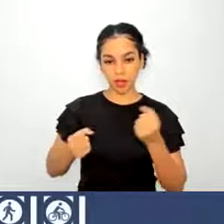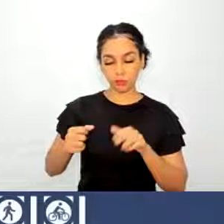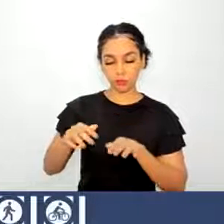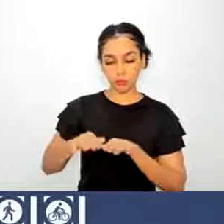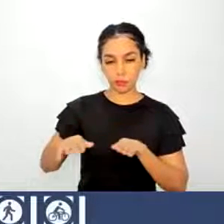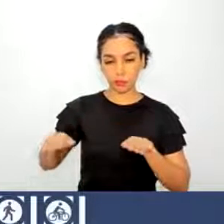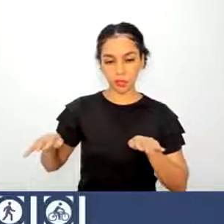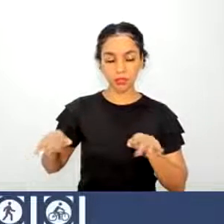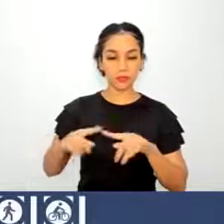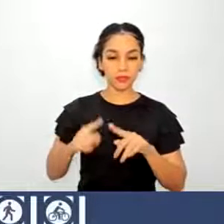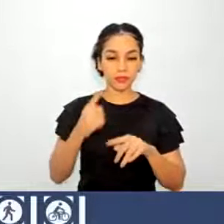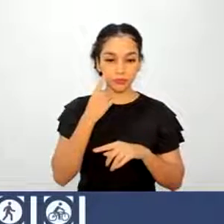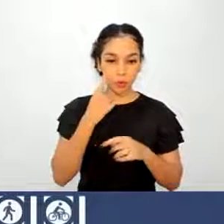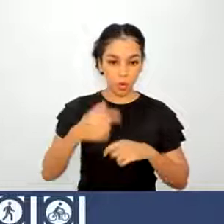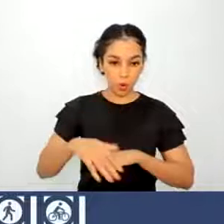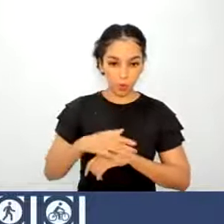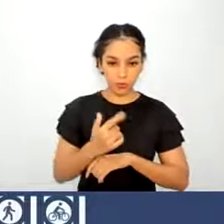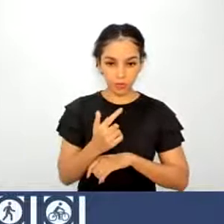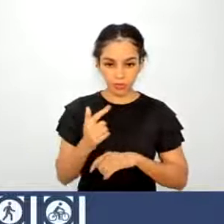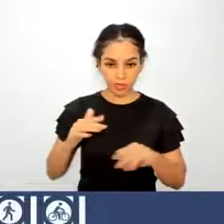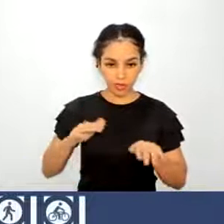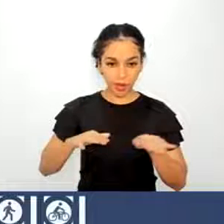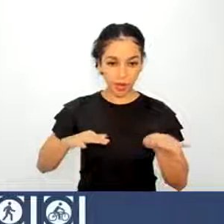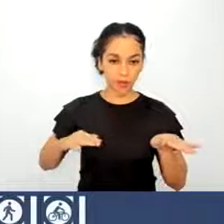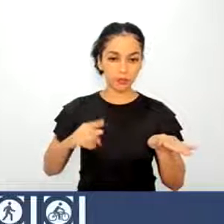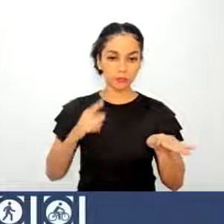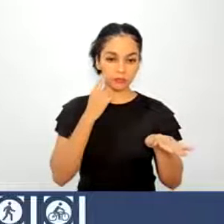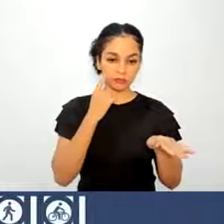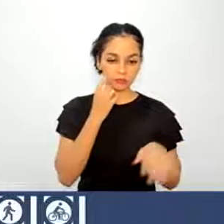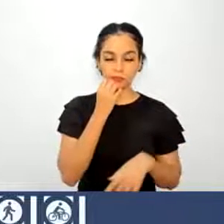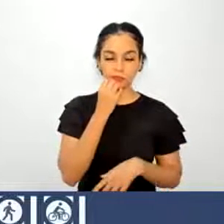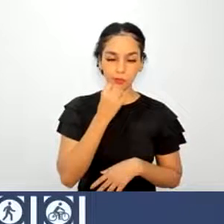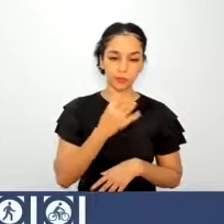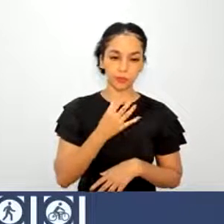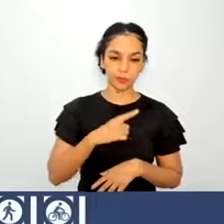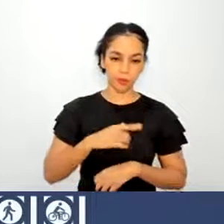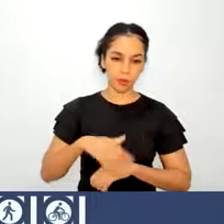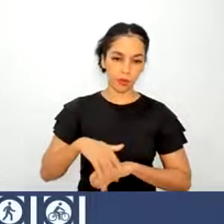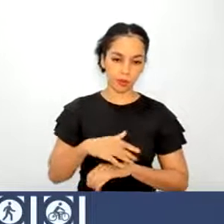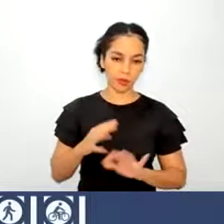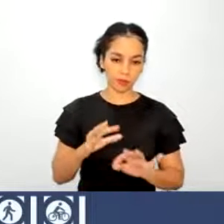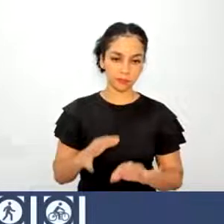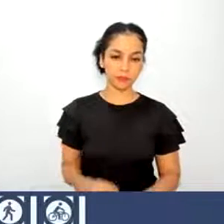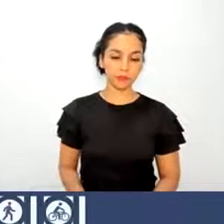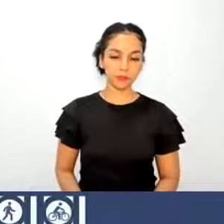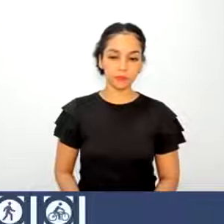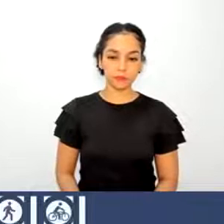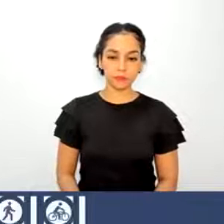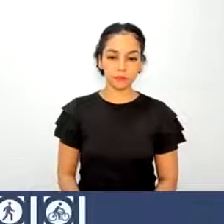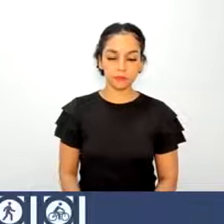quando você vê uma rua sem carro, que você vê que você, né, como é bom você ter uma rua que não tem carro estacionado. Então, acho